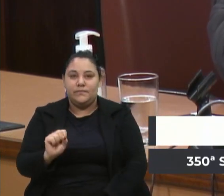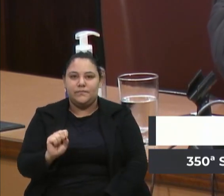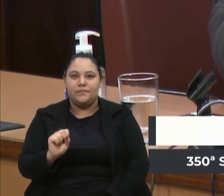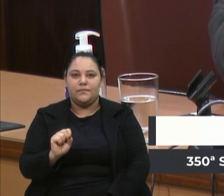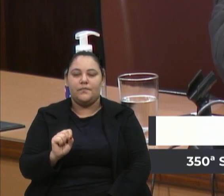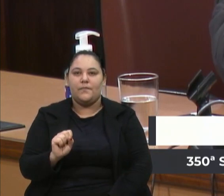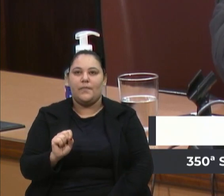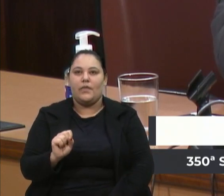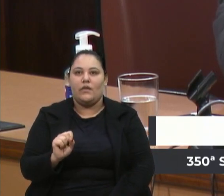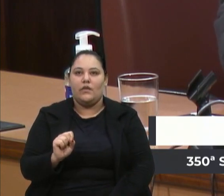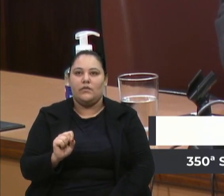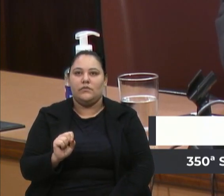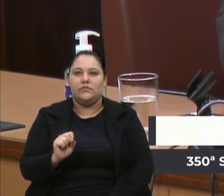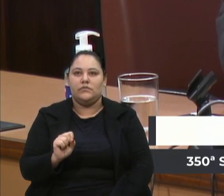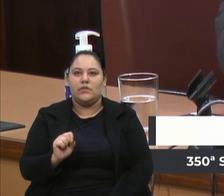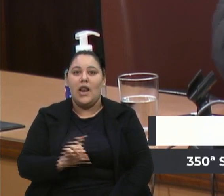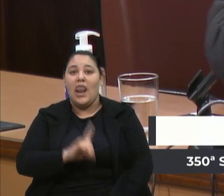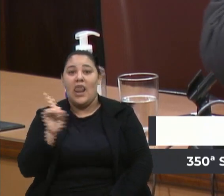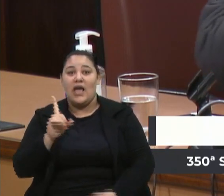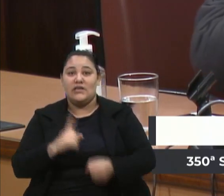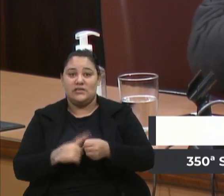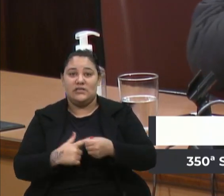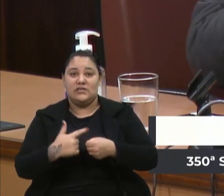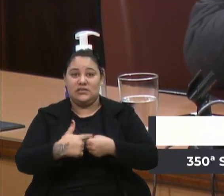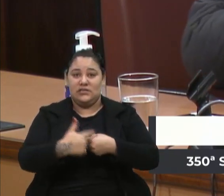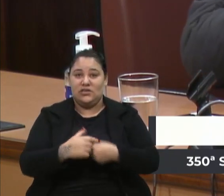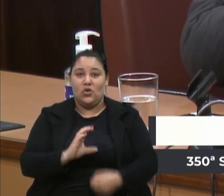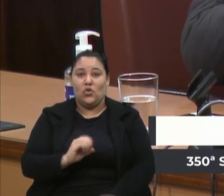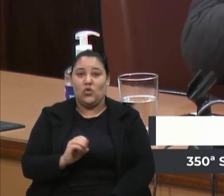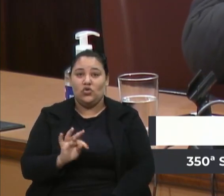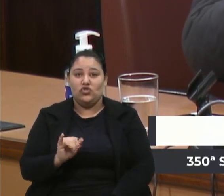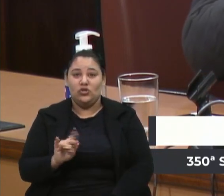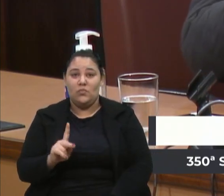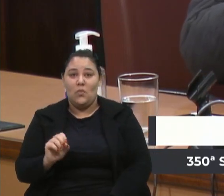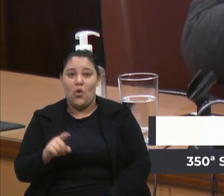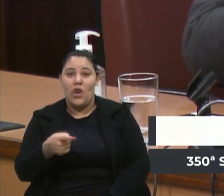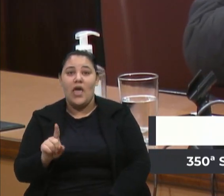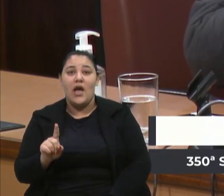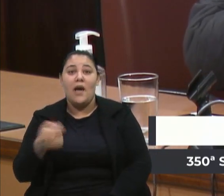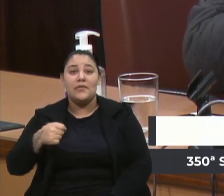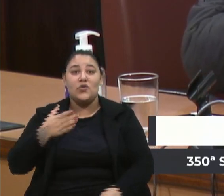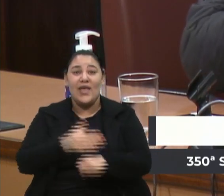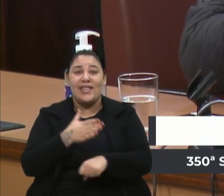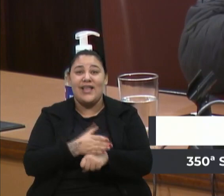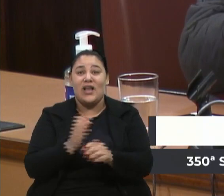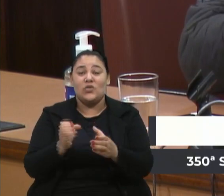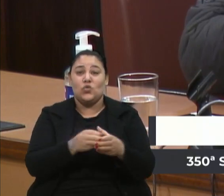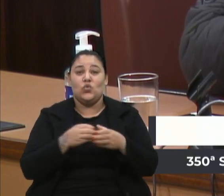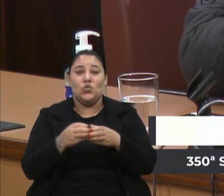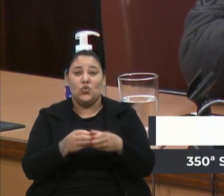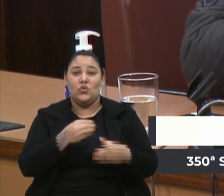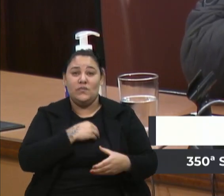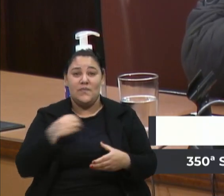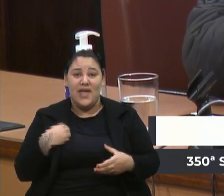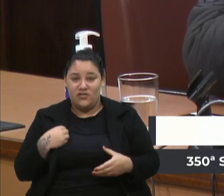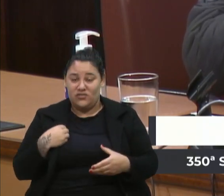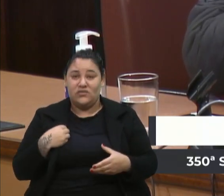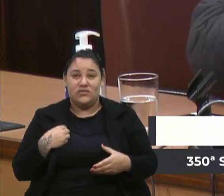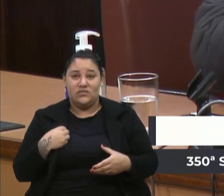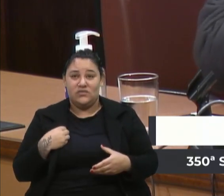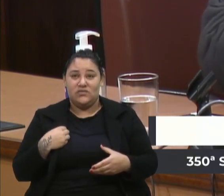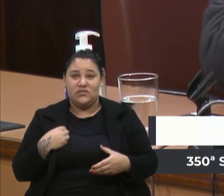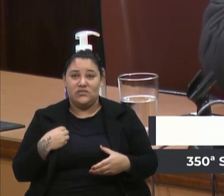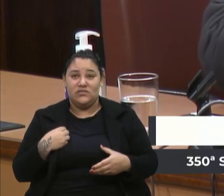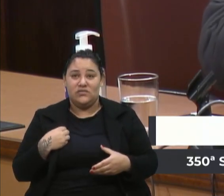foi lá da Cotiporã, ela precisou entrar num grupo de médicos, modo de dizer, uma cooperativa, para